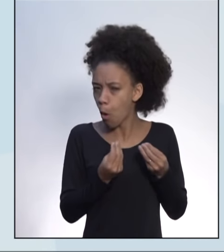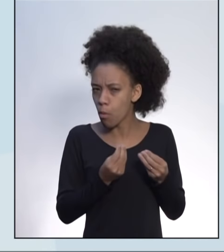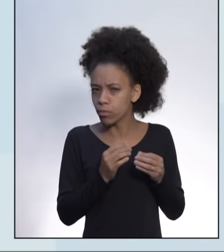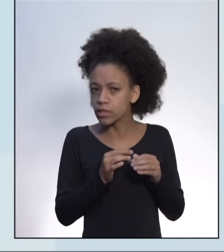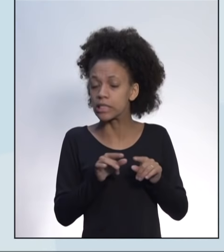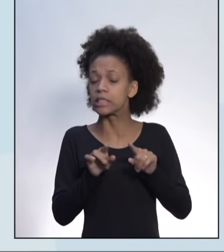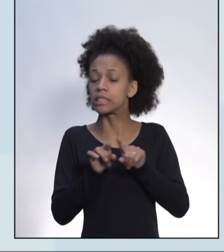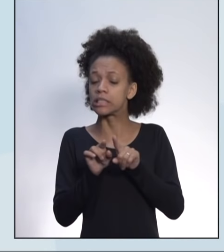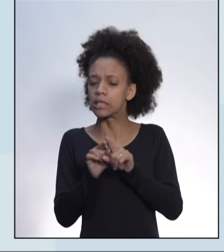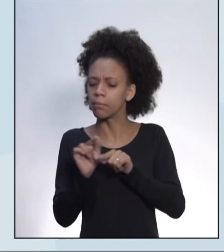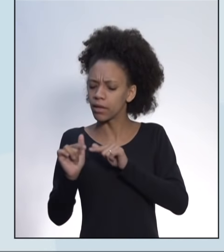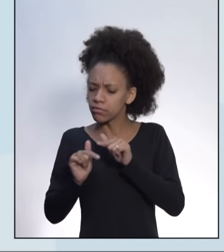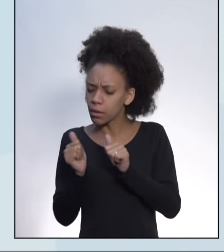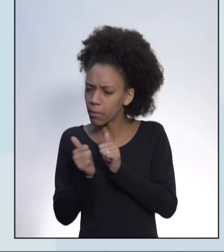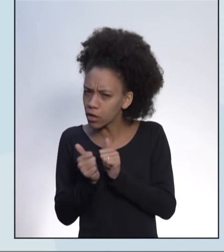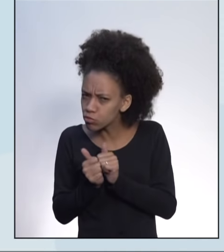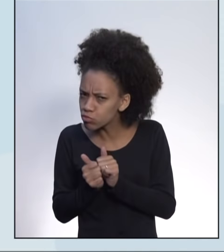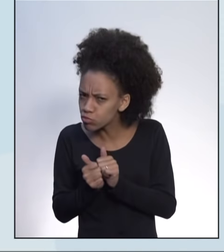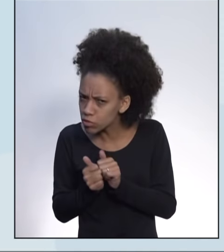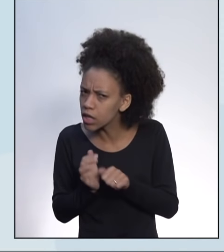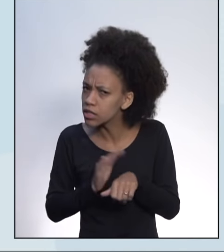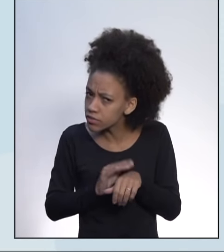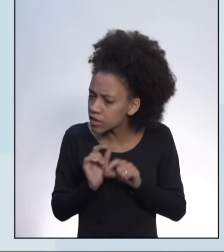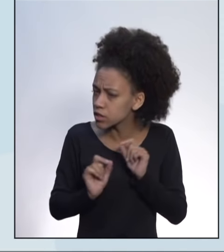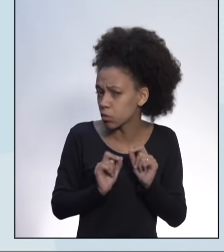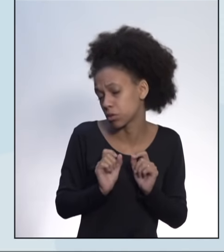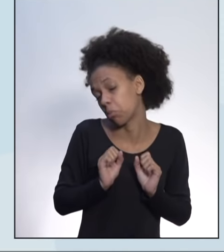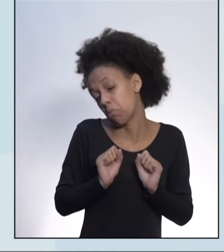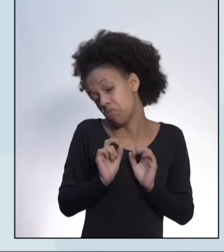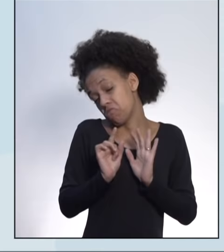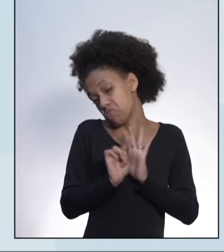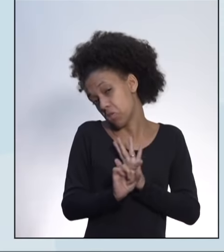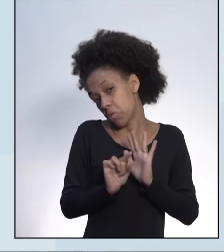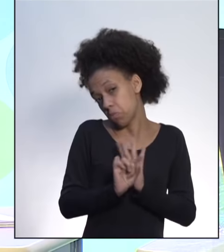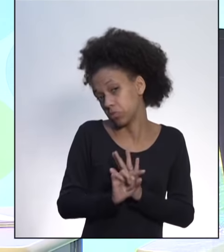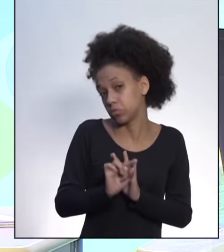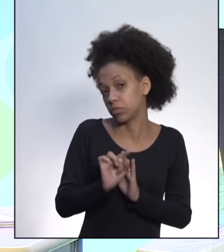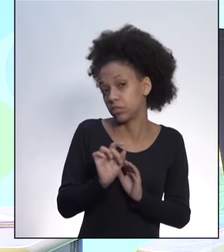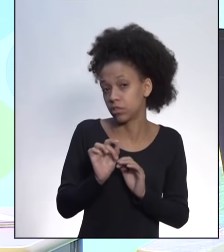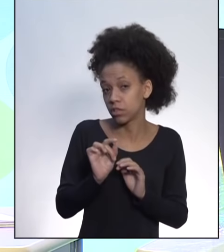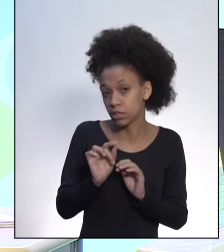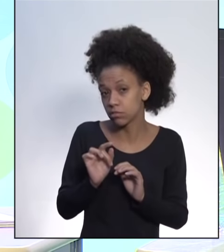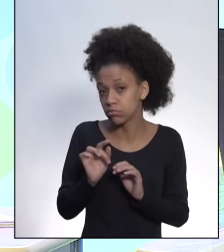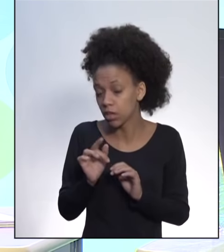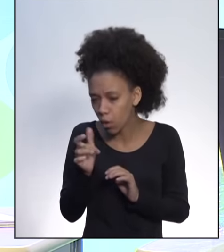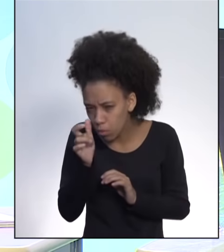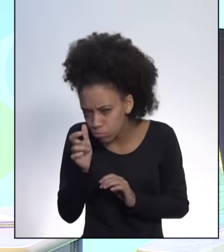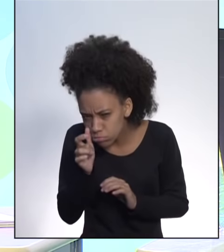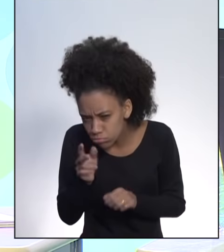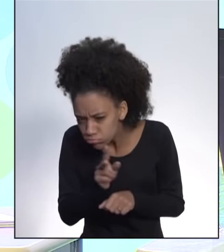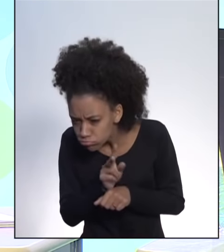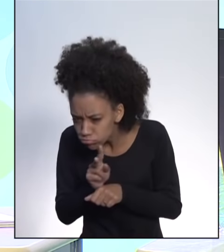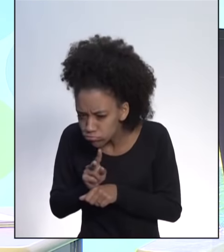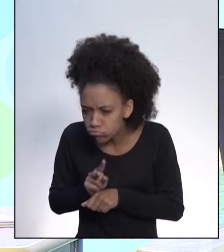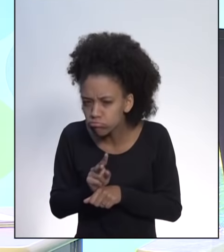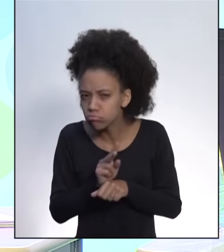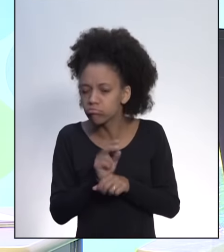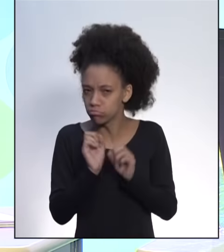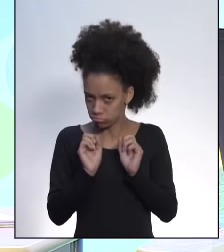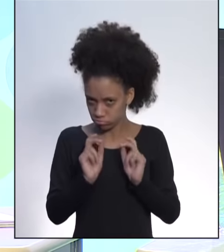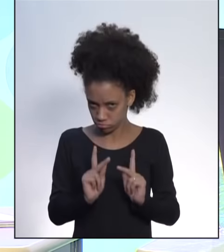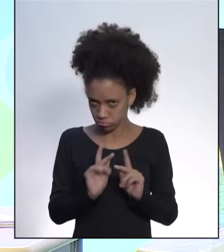juntos eles fazem alguma coisa então pode ser uma pergunta que eu estou fazendo para observar slides